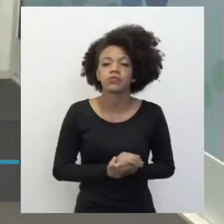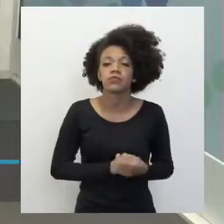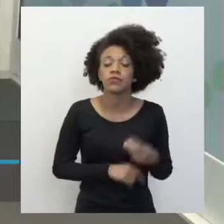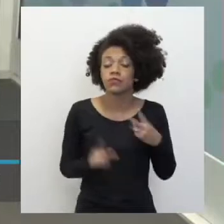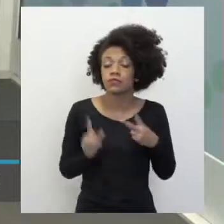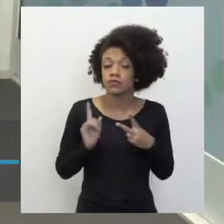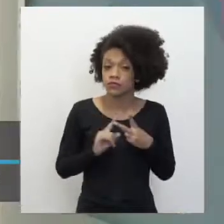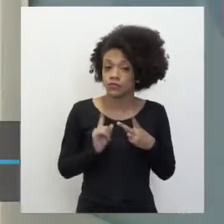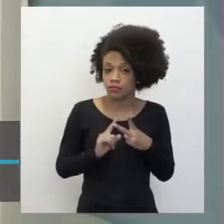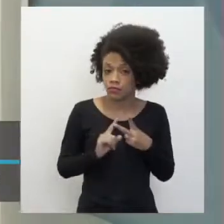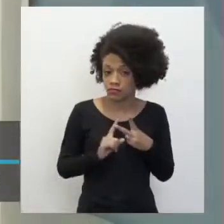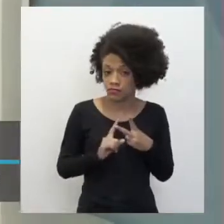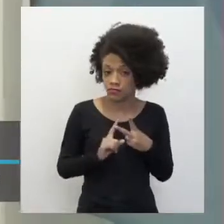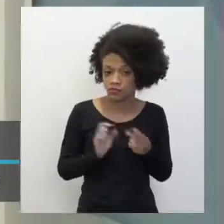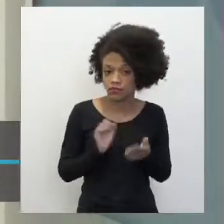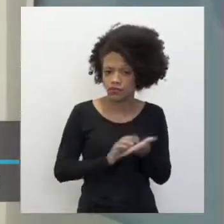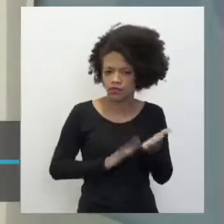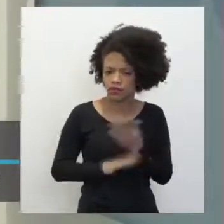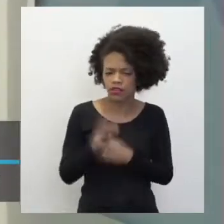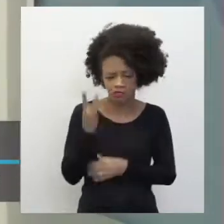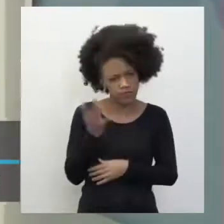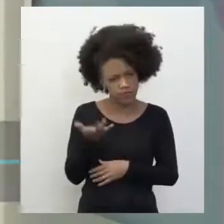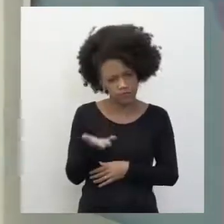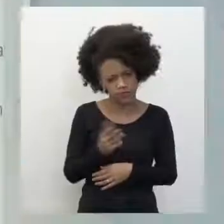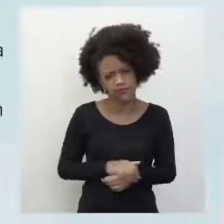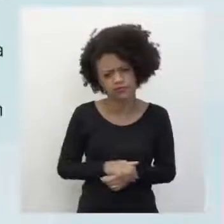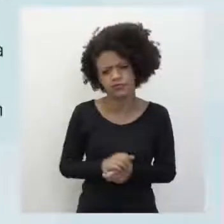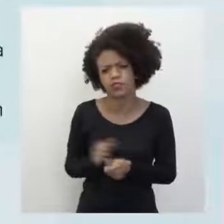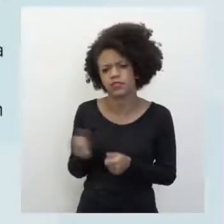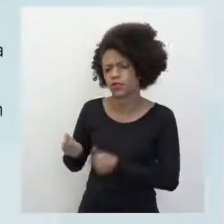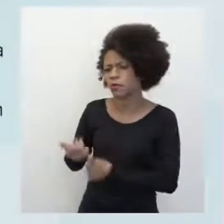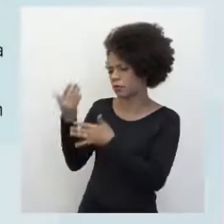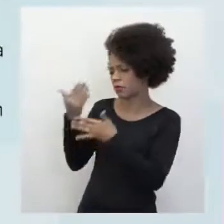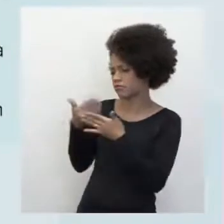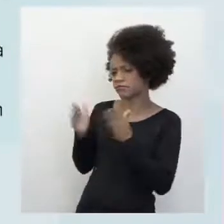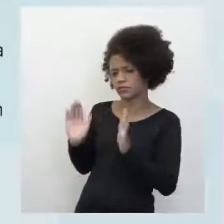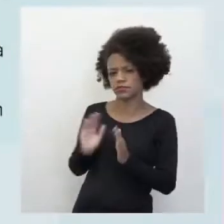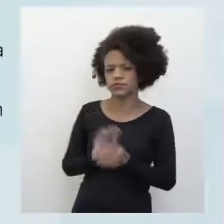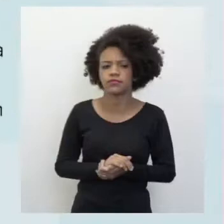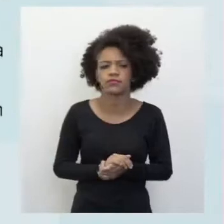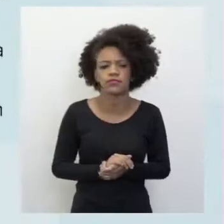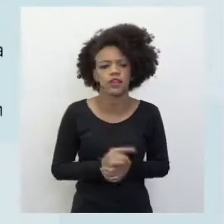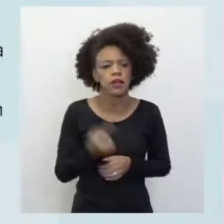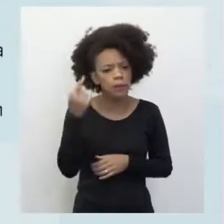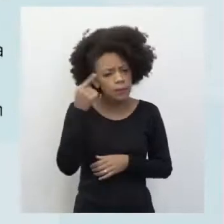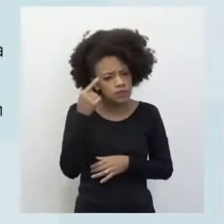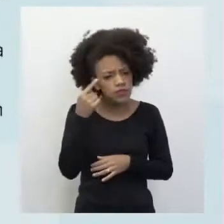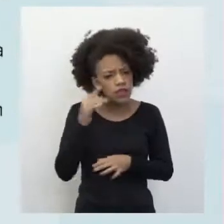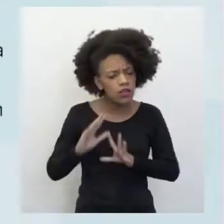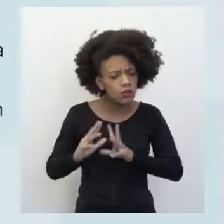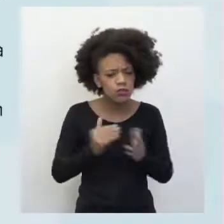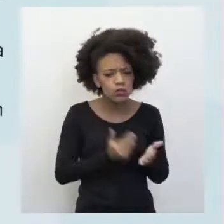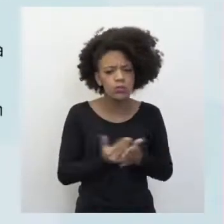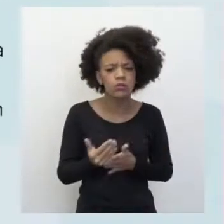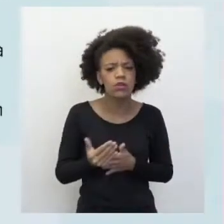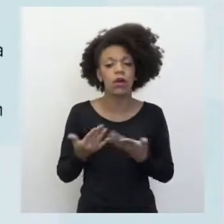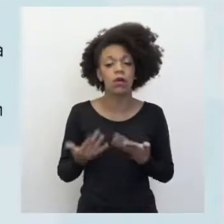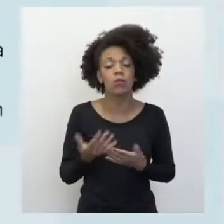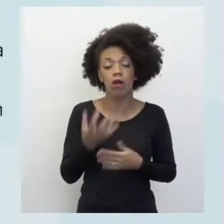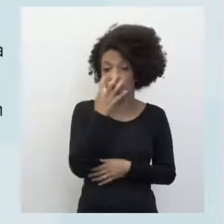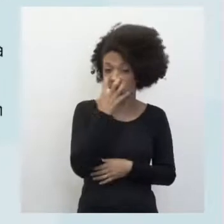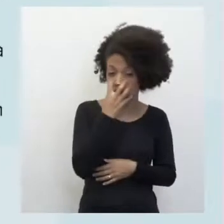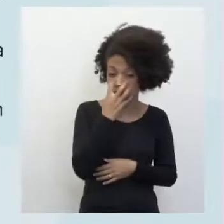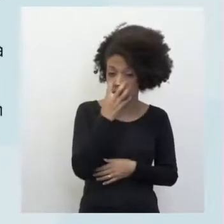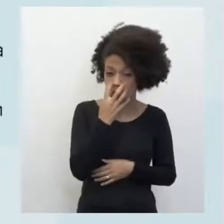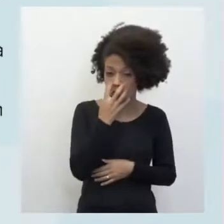questão. Essa também tá fácil, né, gente? Vou deixar no aberto também, ó. Pensou que tudo começara porque tratara mal